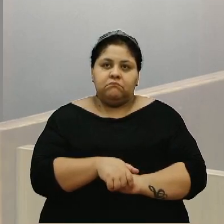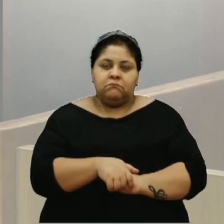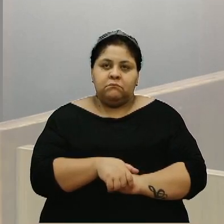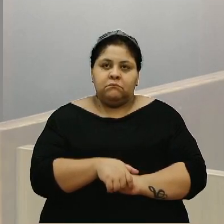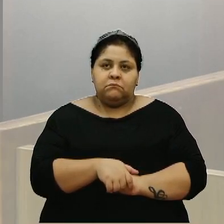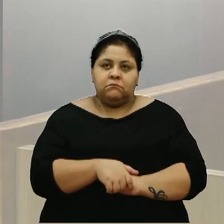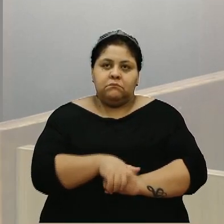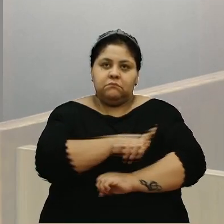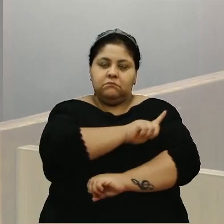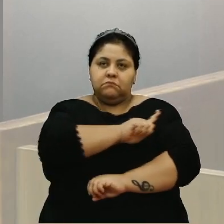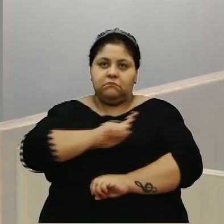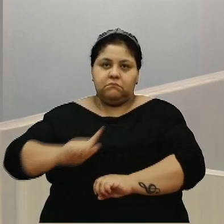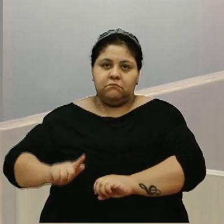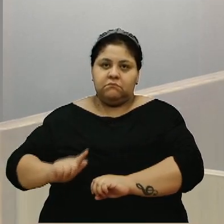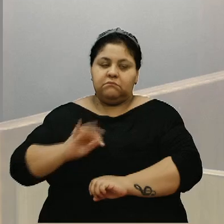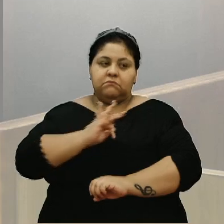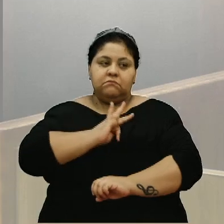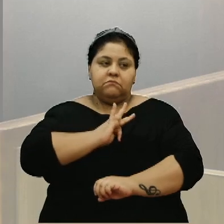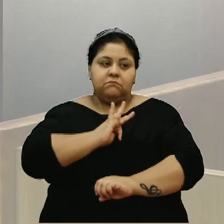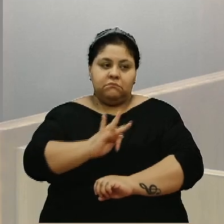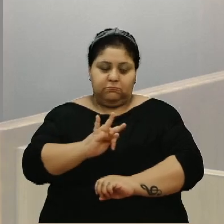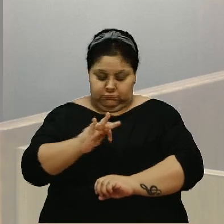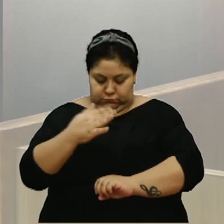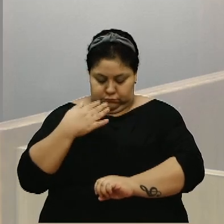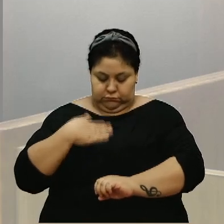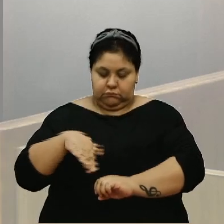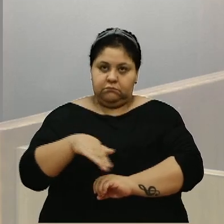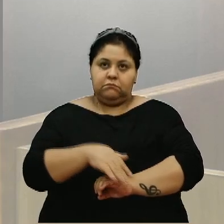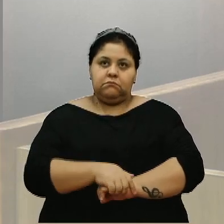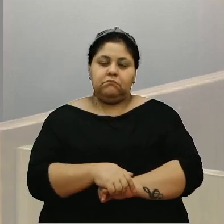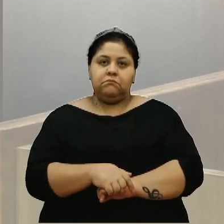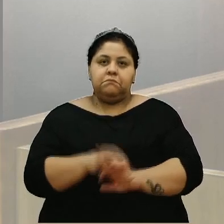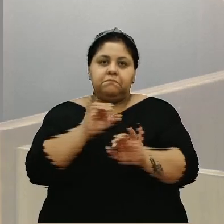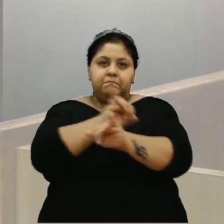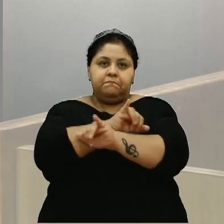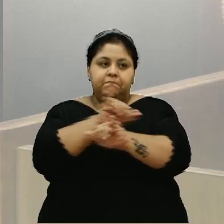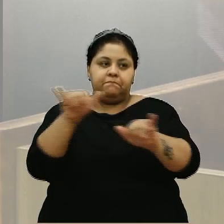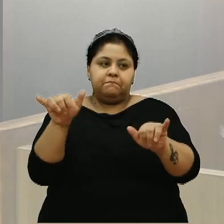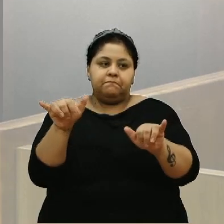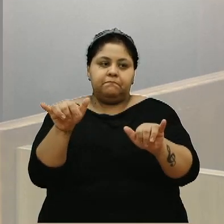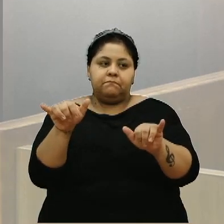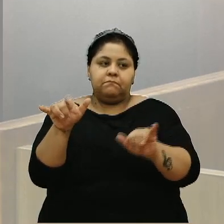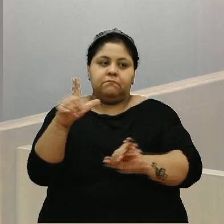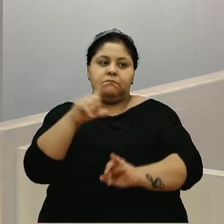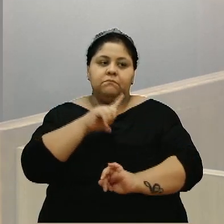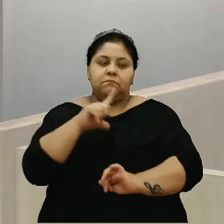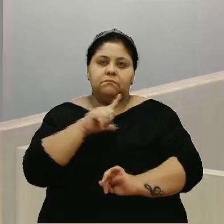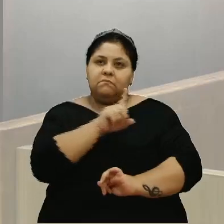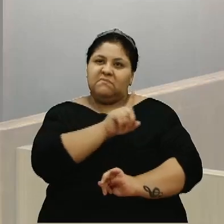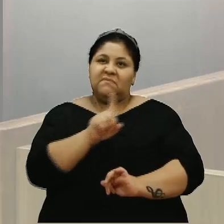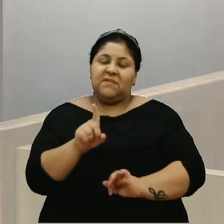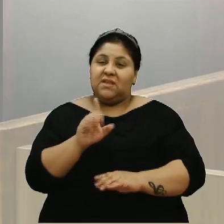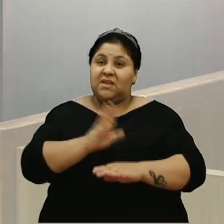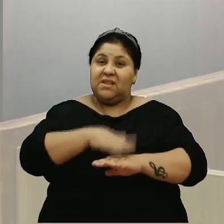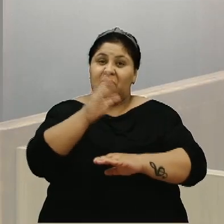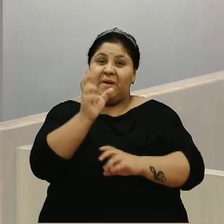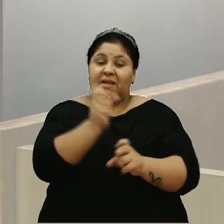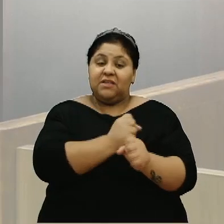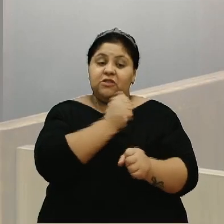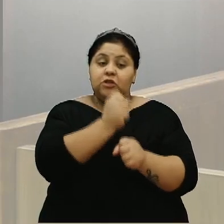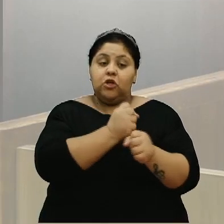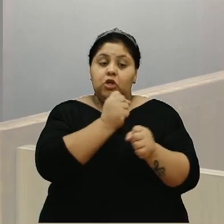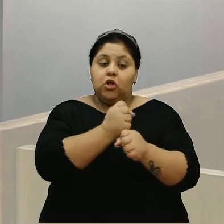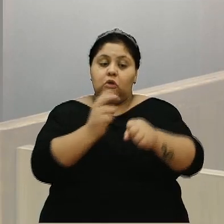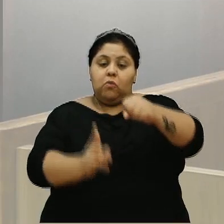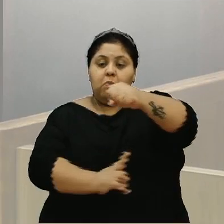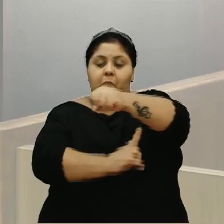o governo federal e o DENIT comunicaram que não será mais construída essa ponte, mas